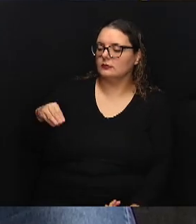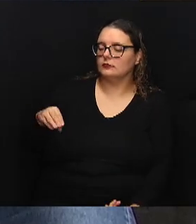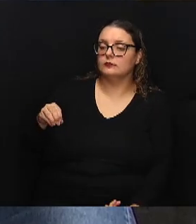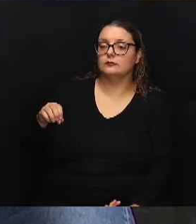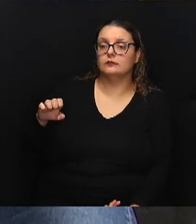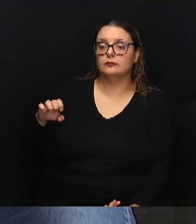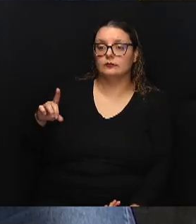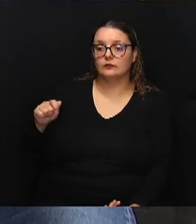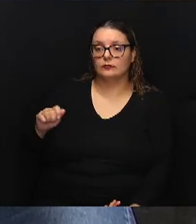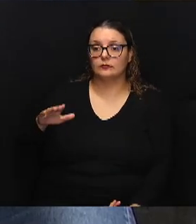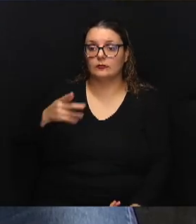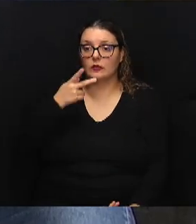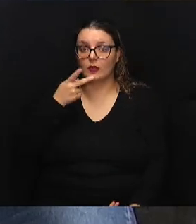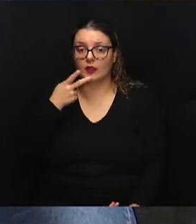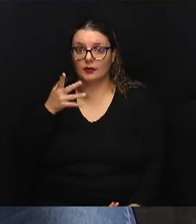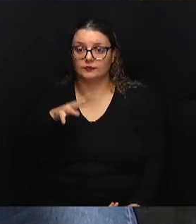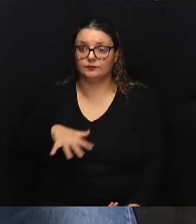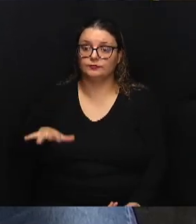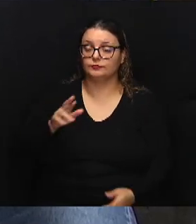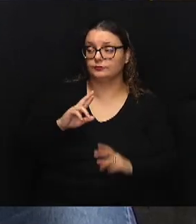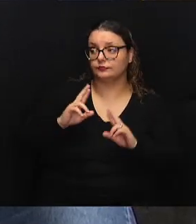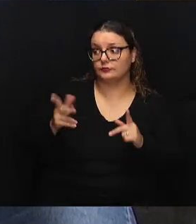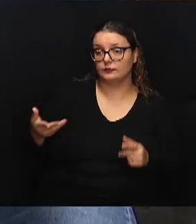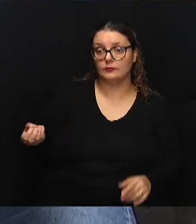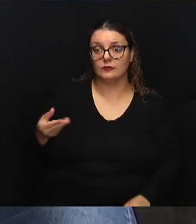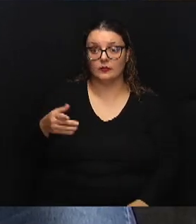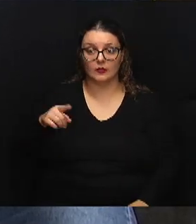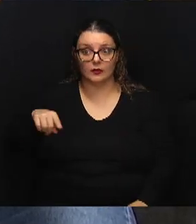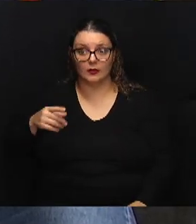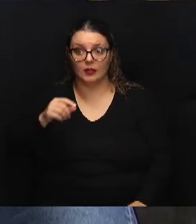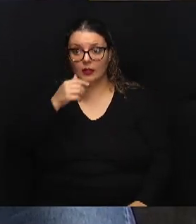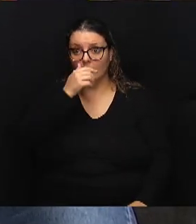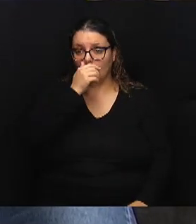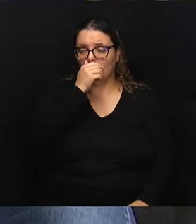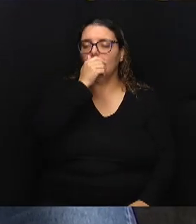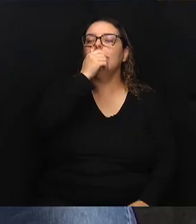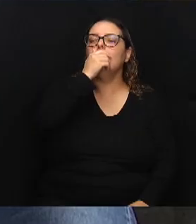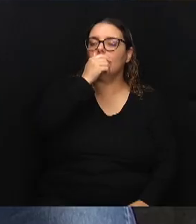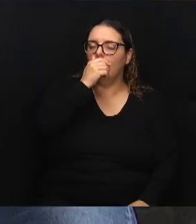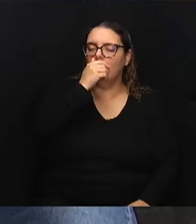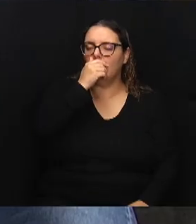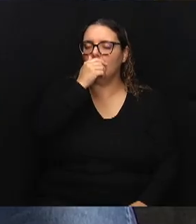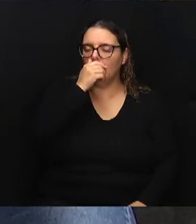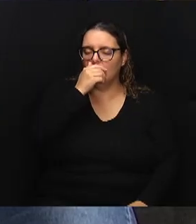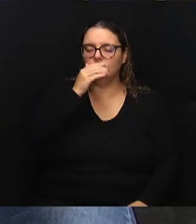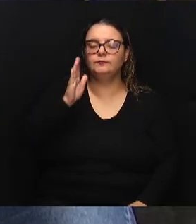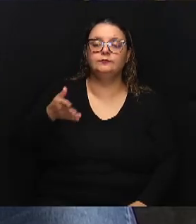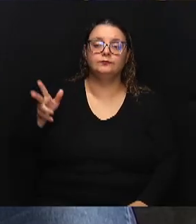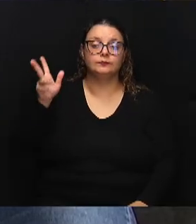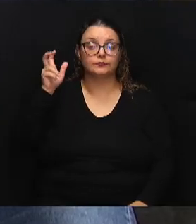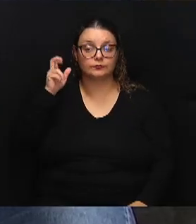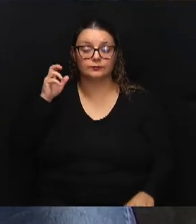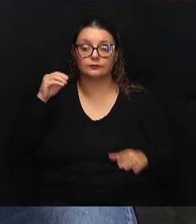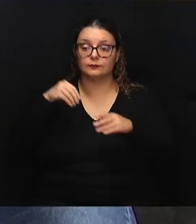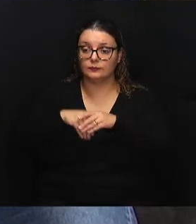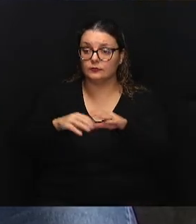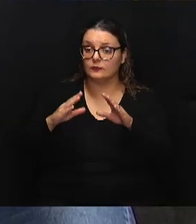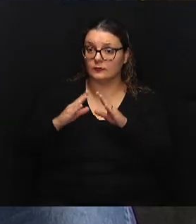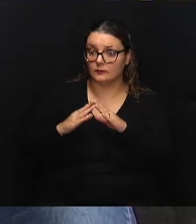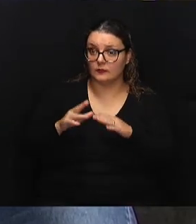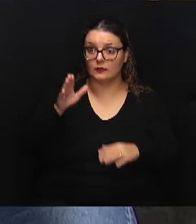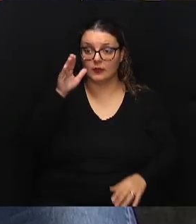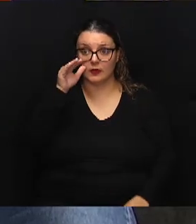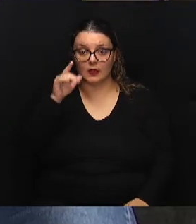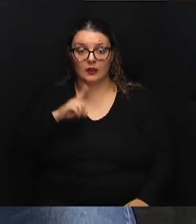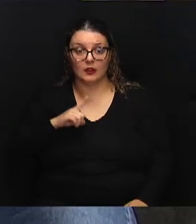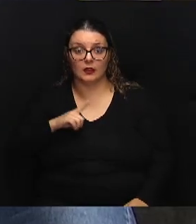disso, é um universo diferente, é novo para eles, mas que eles já escutam falar em casa, eles têm bastante